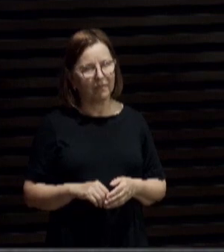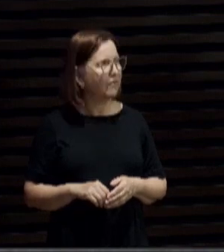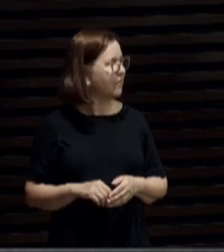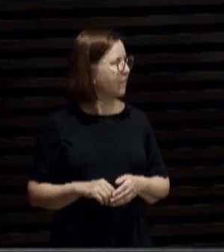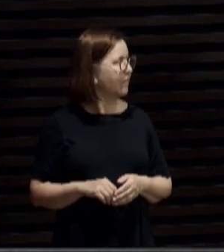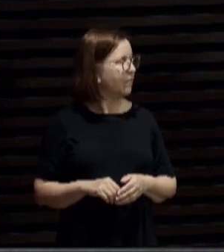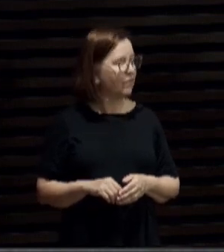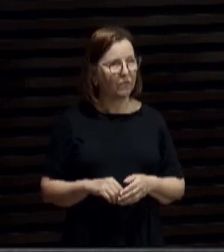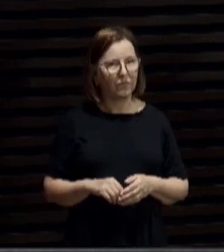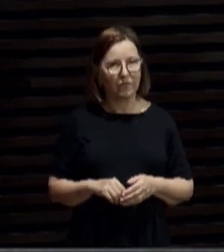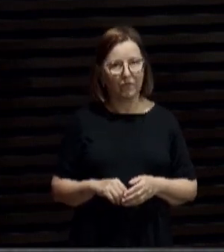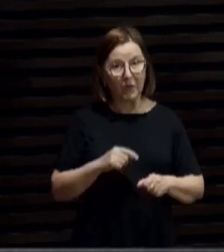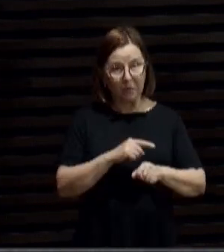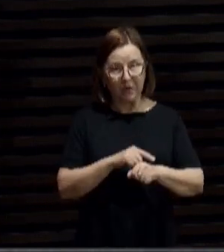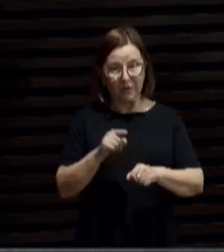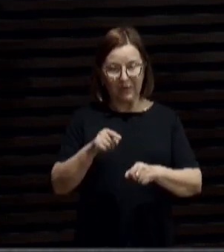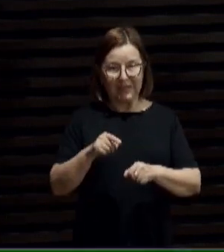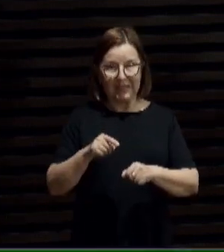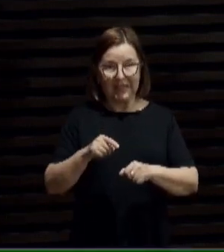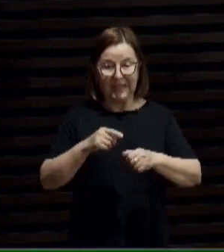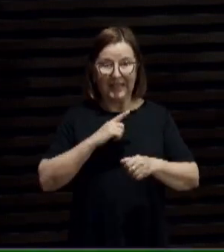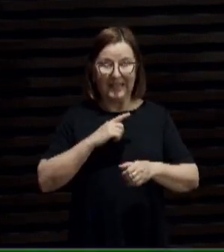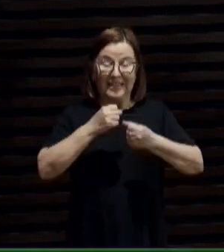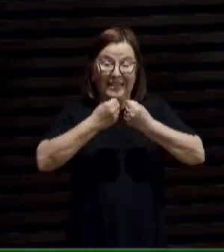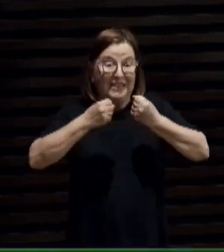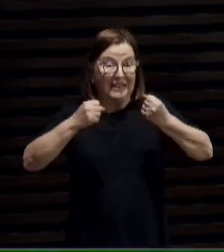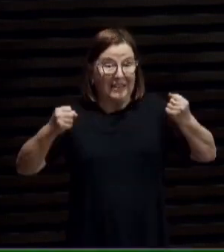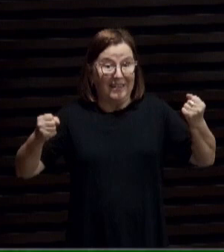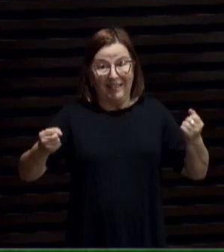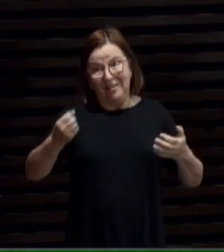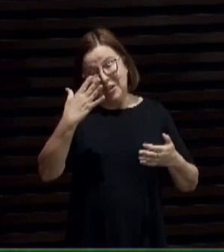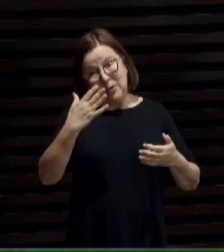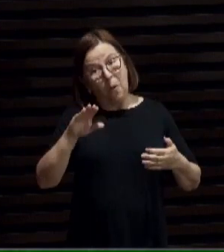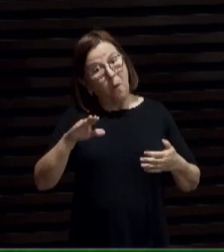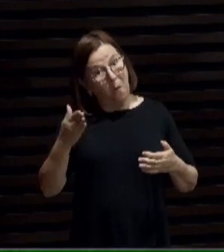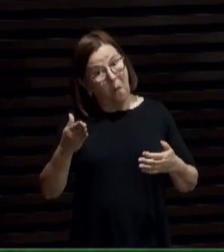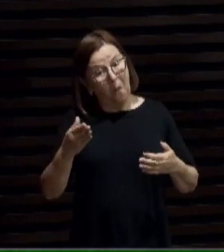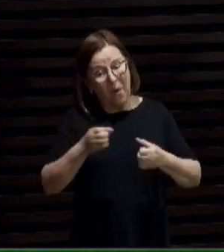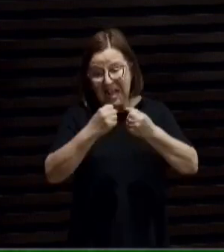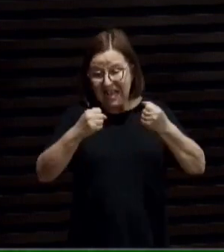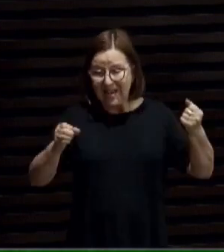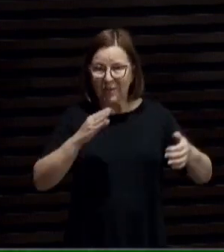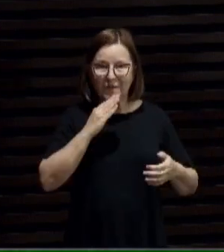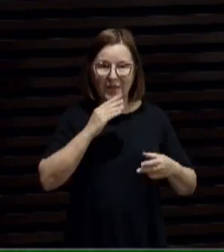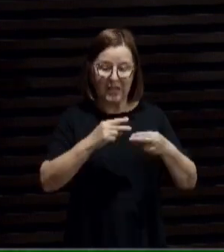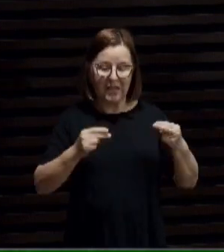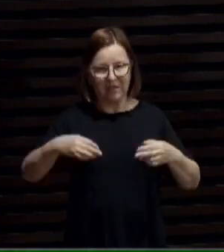Quando você tem grandes revelações, o grande conhecimento das coisas espirituais,